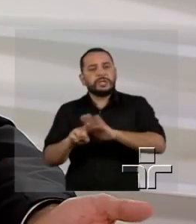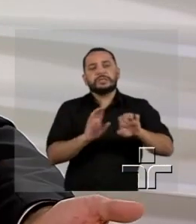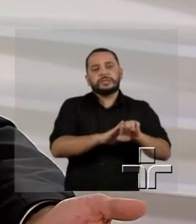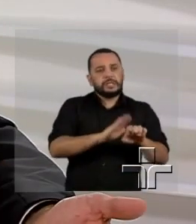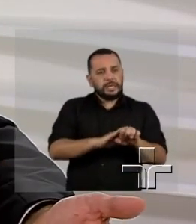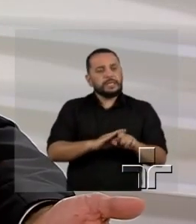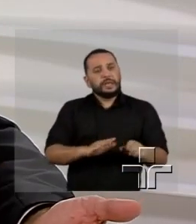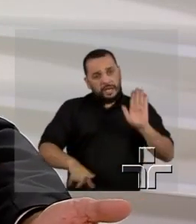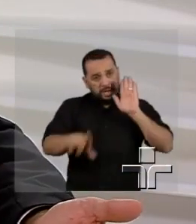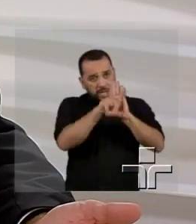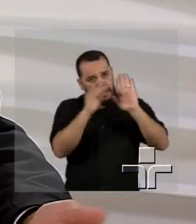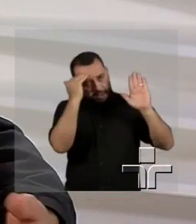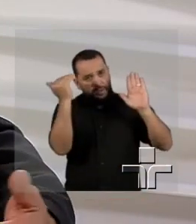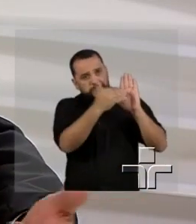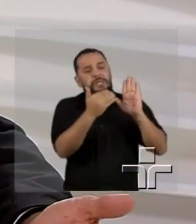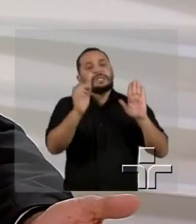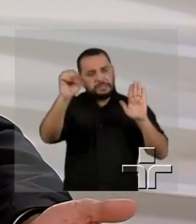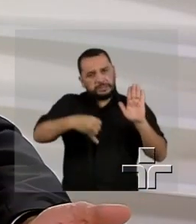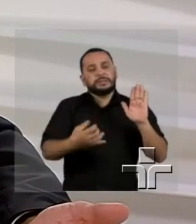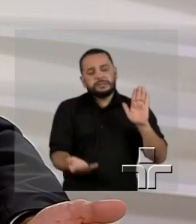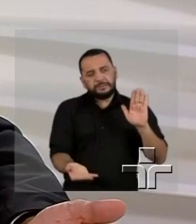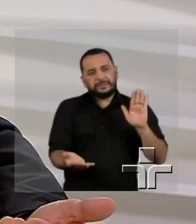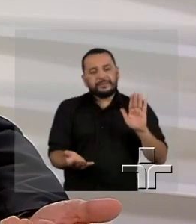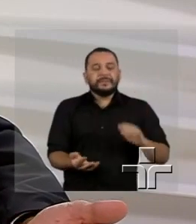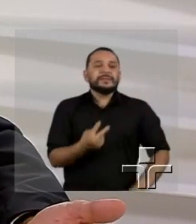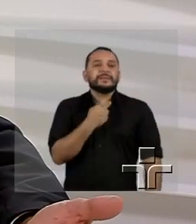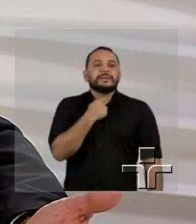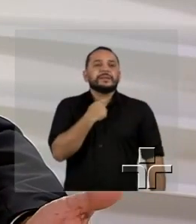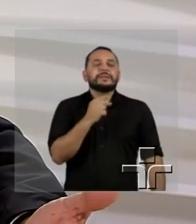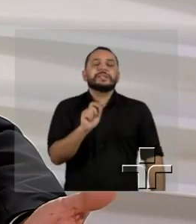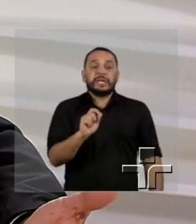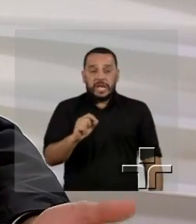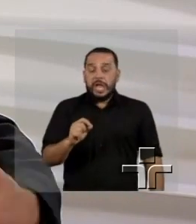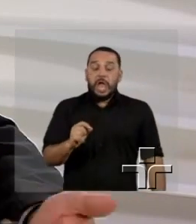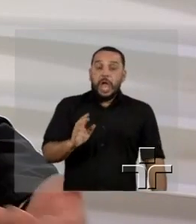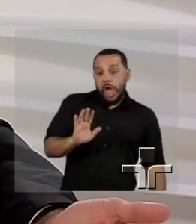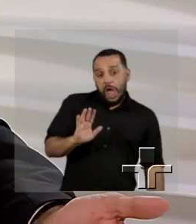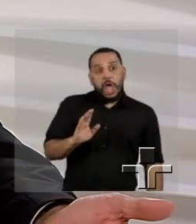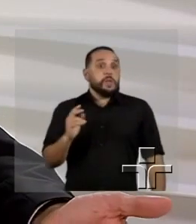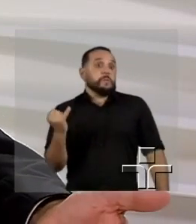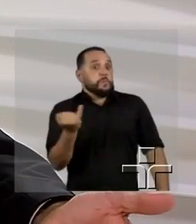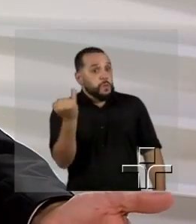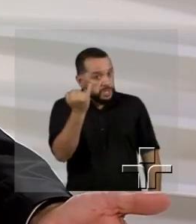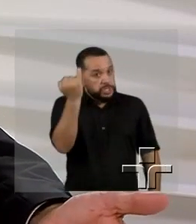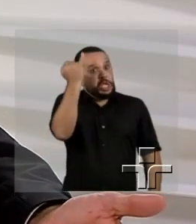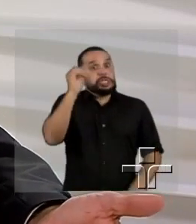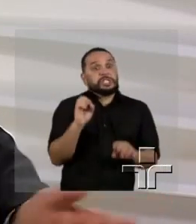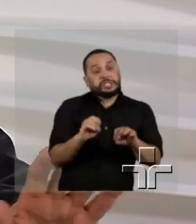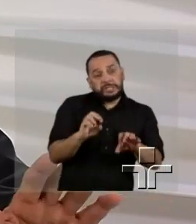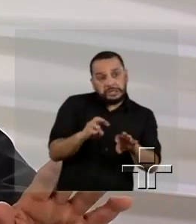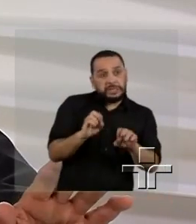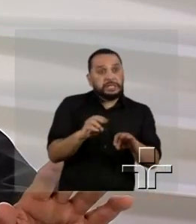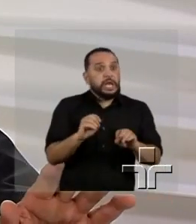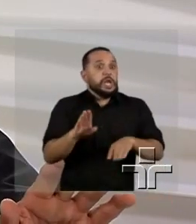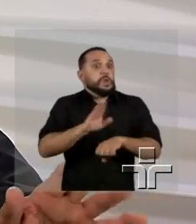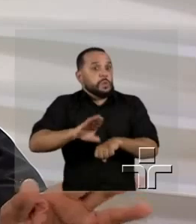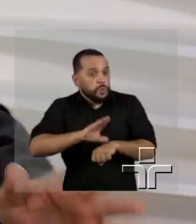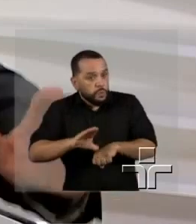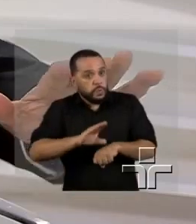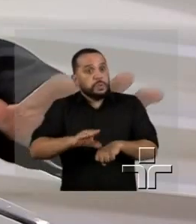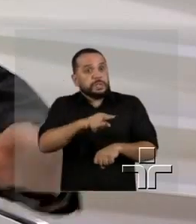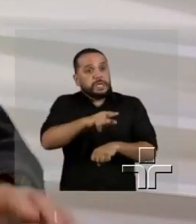a performance dele no Rio de Janeiro como vereador, e o que se destaca mais é o comportamento dele em relação a